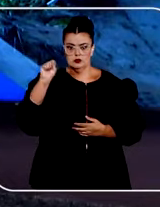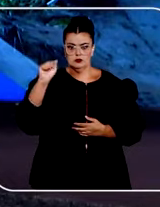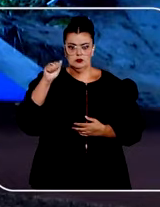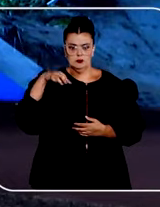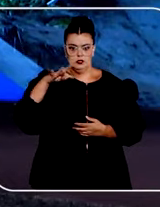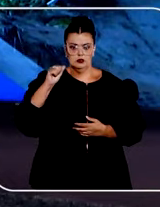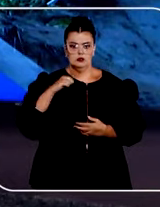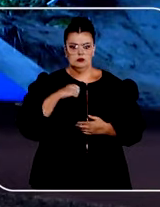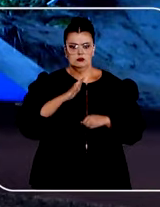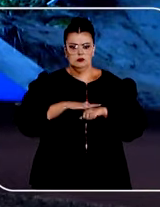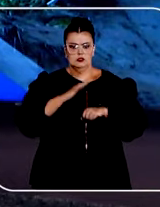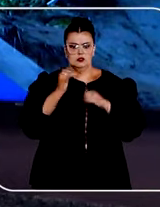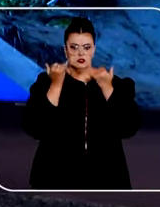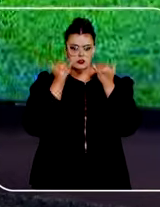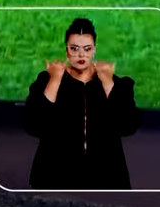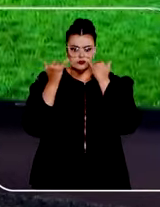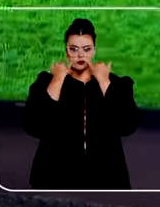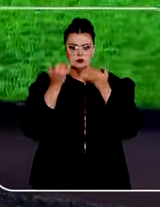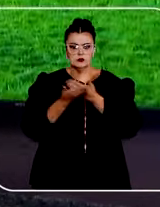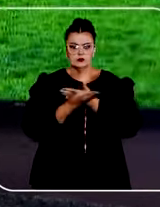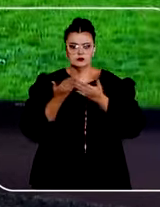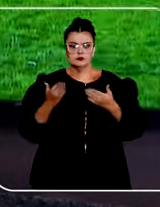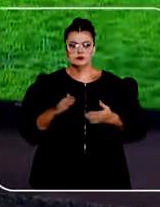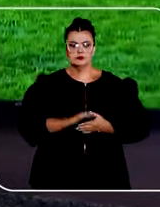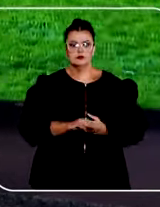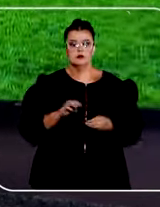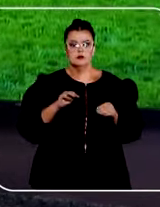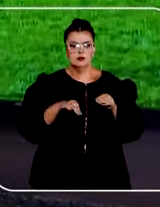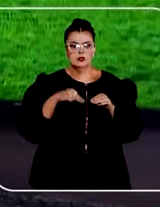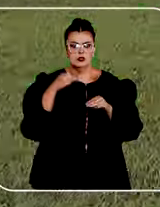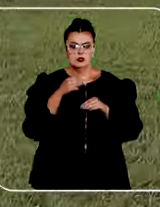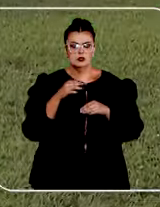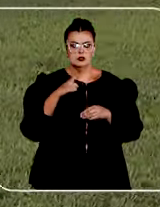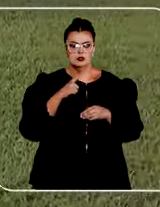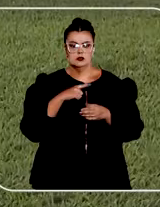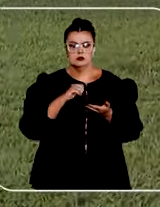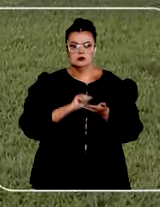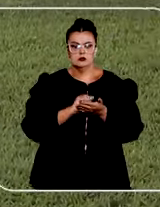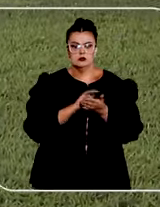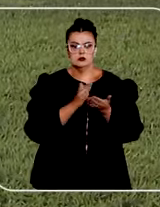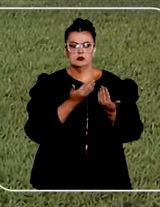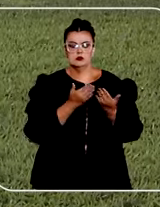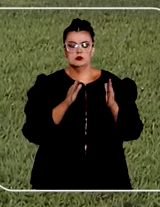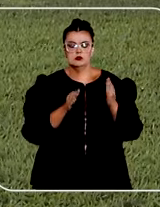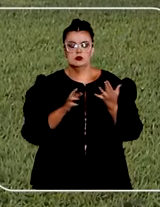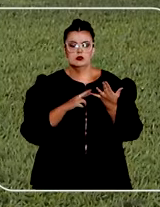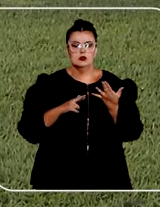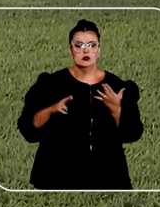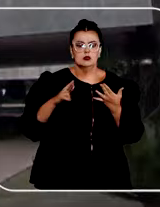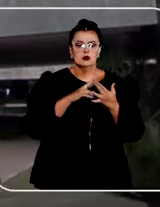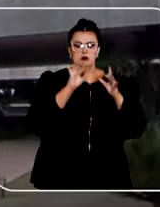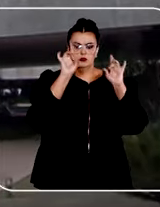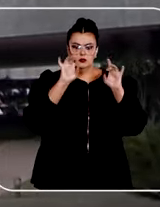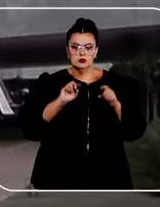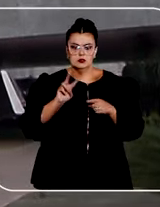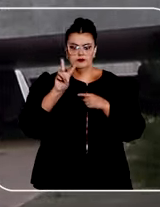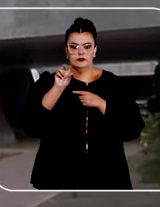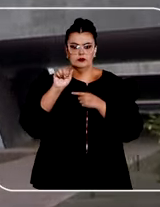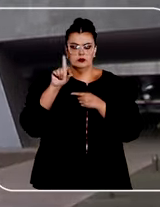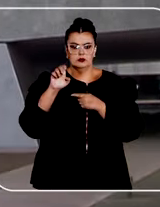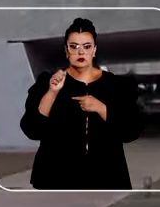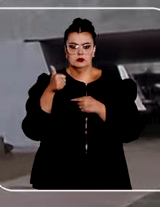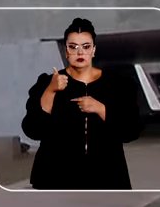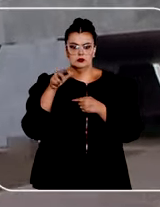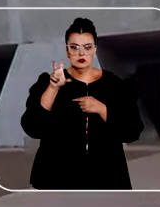Tem mais informações os ministros anidade deram o provimento ao recurso especial da mineradora vale para fixar em